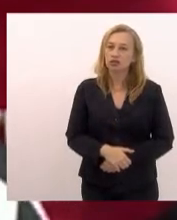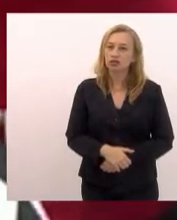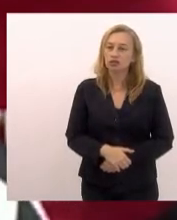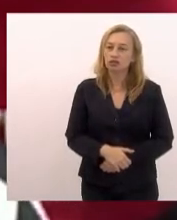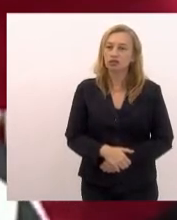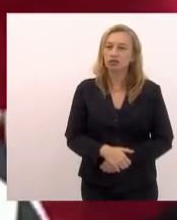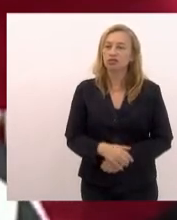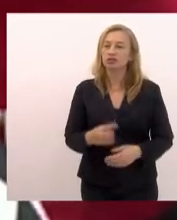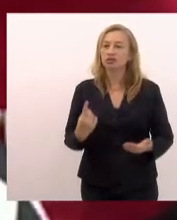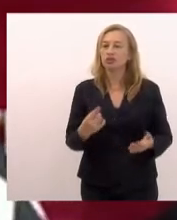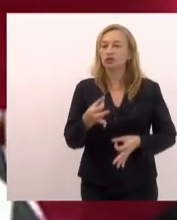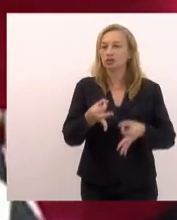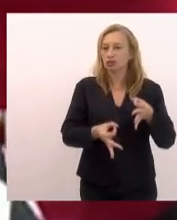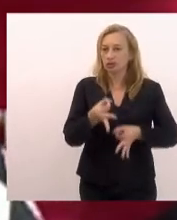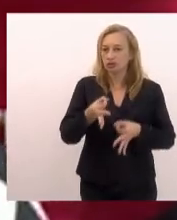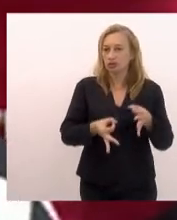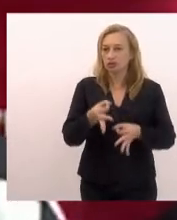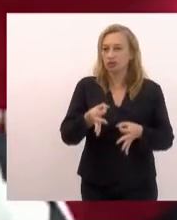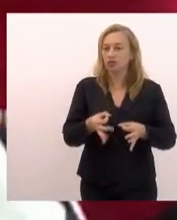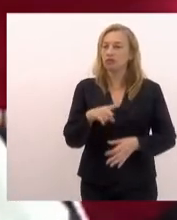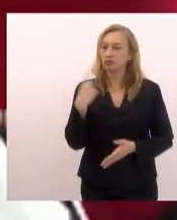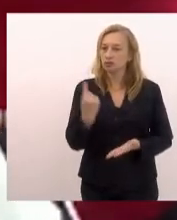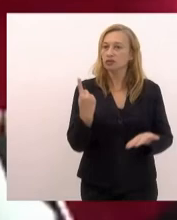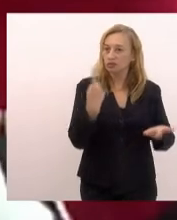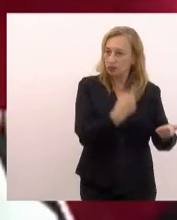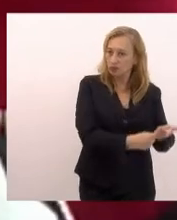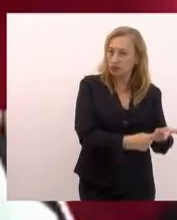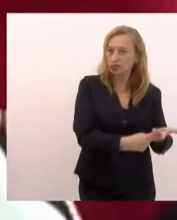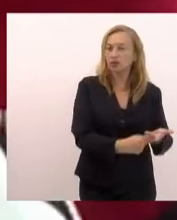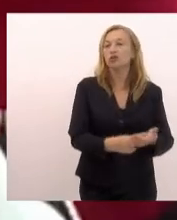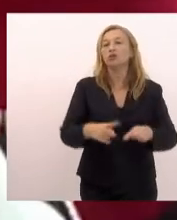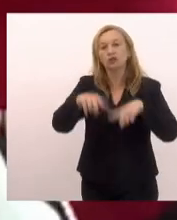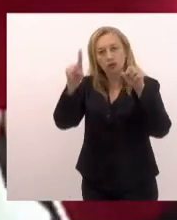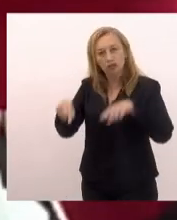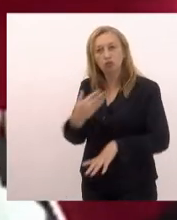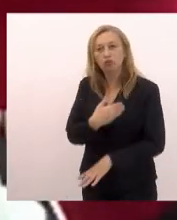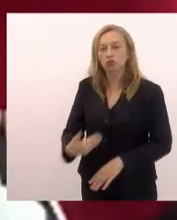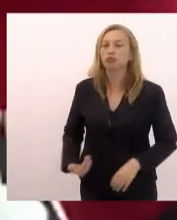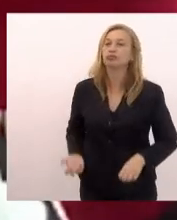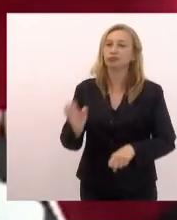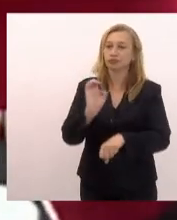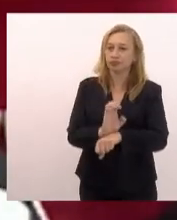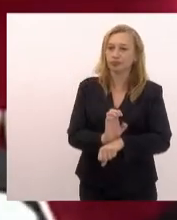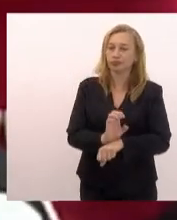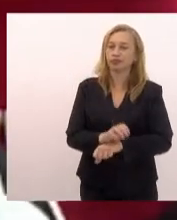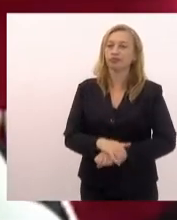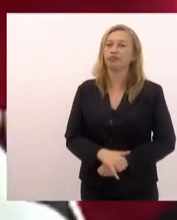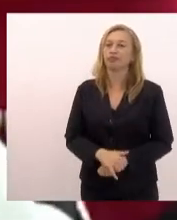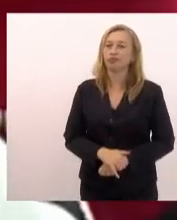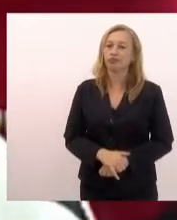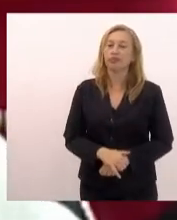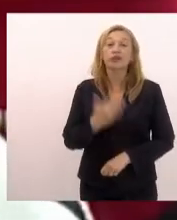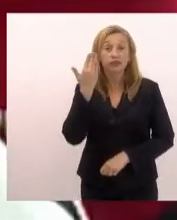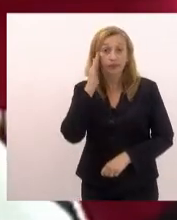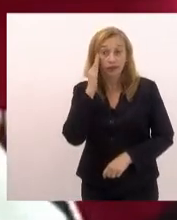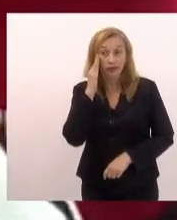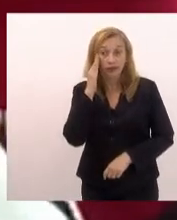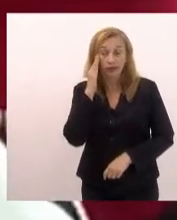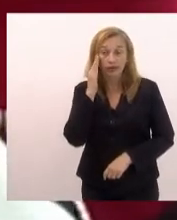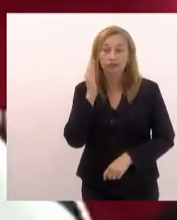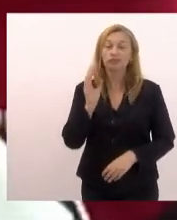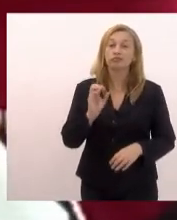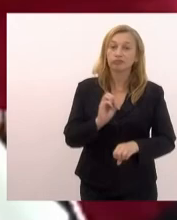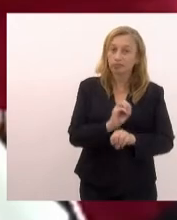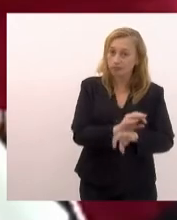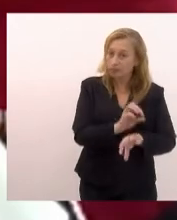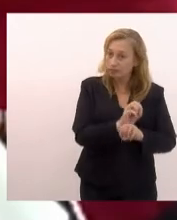solidária e sem preconceito, e o nosso compromisso com os servidores públicos do Estado, entendendo, né, que